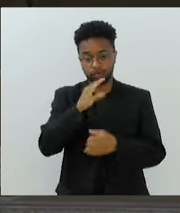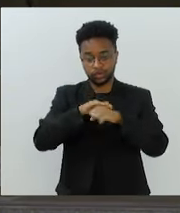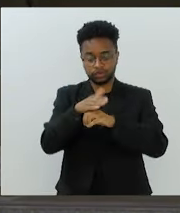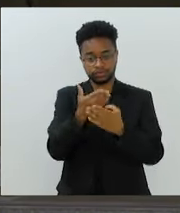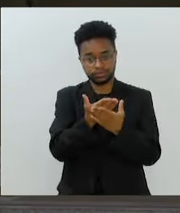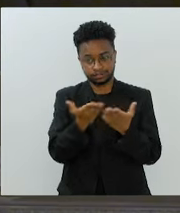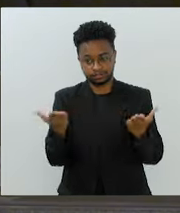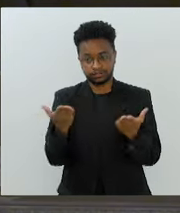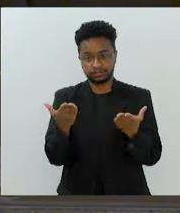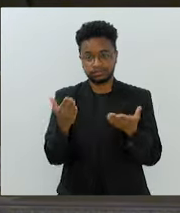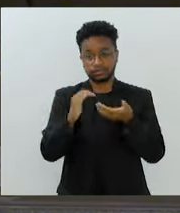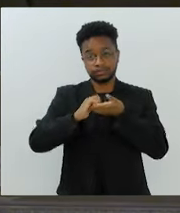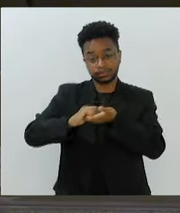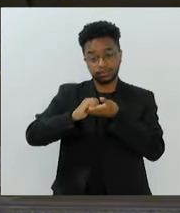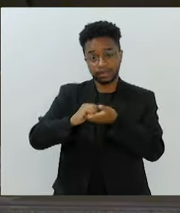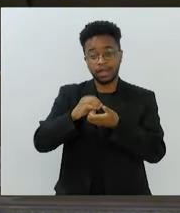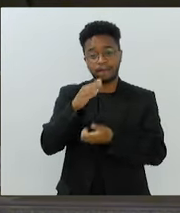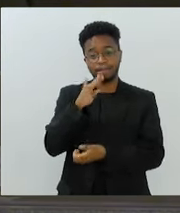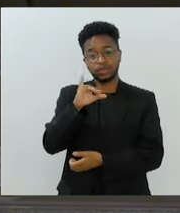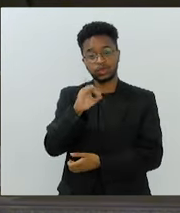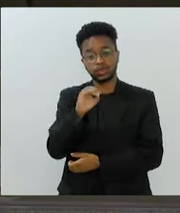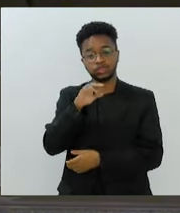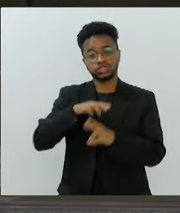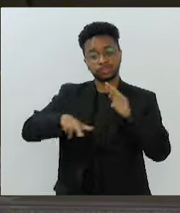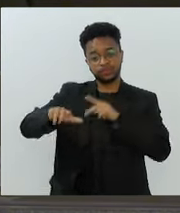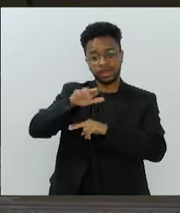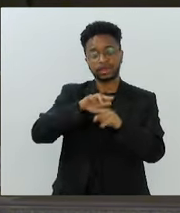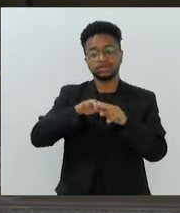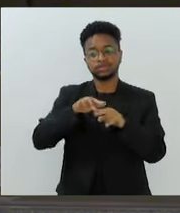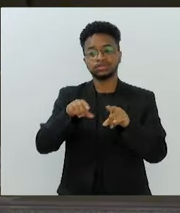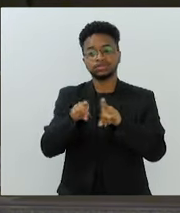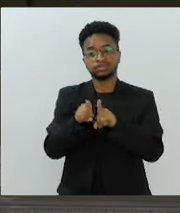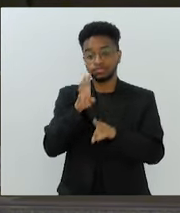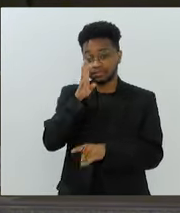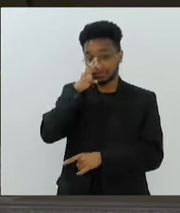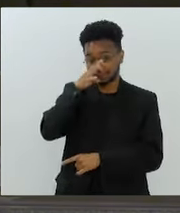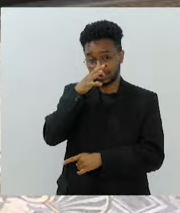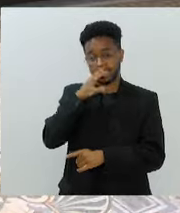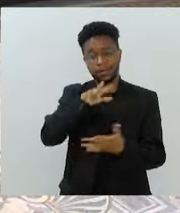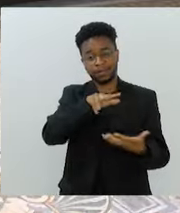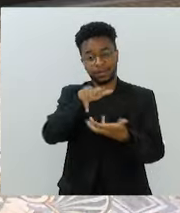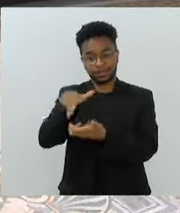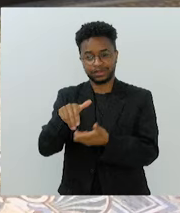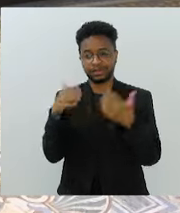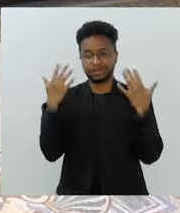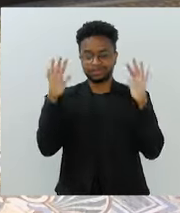Saudações biodiversas, resistentes e planetárias.